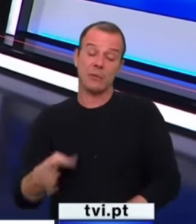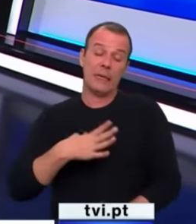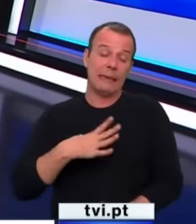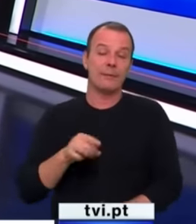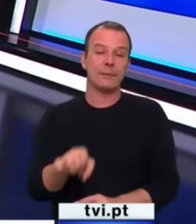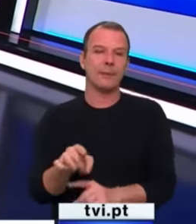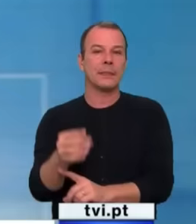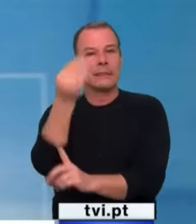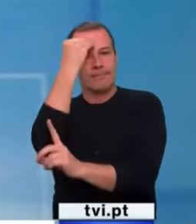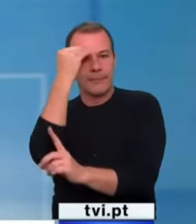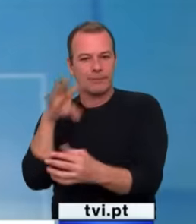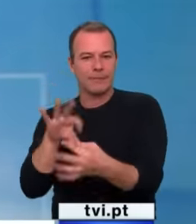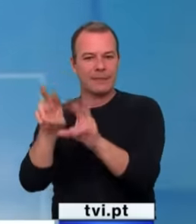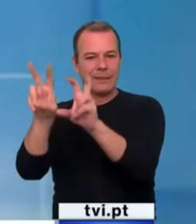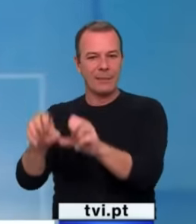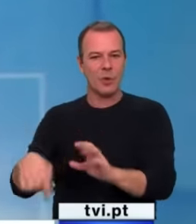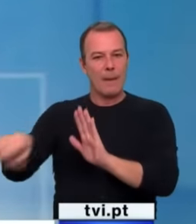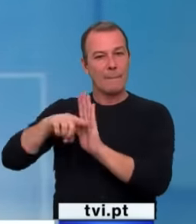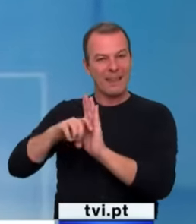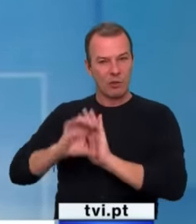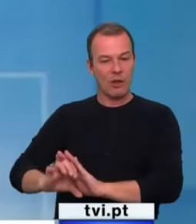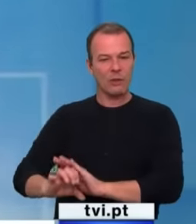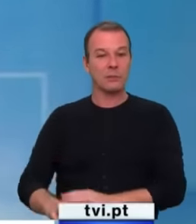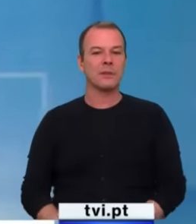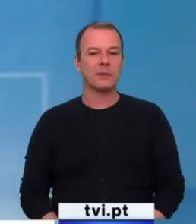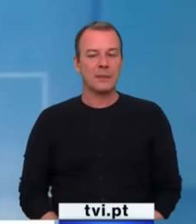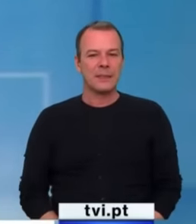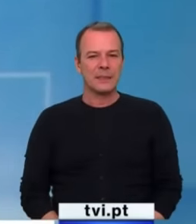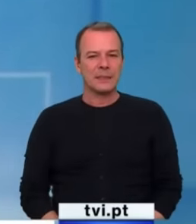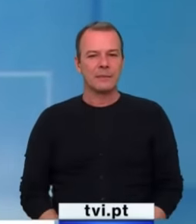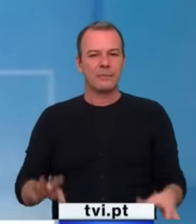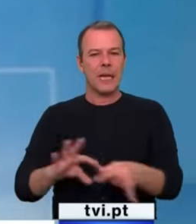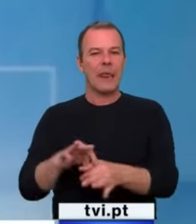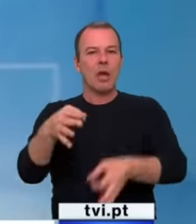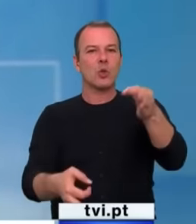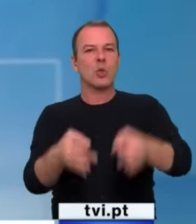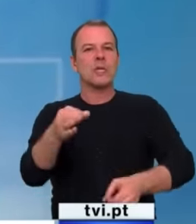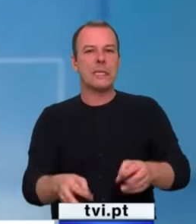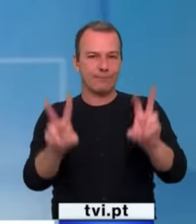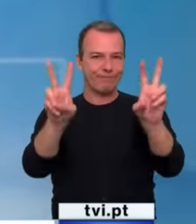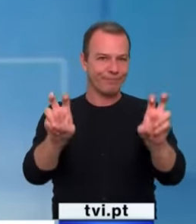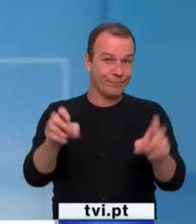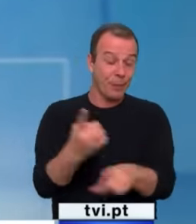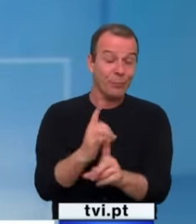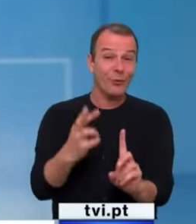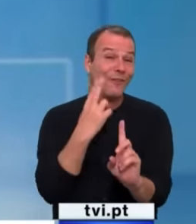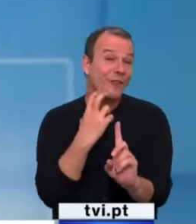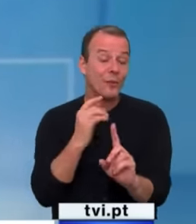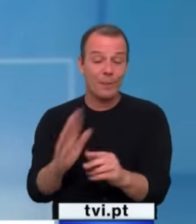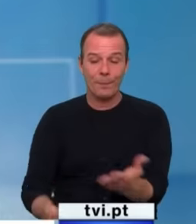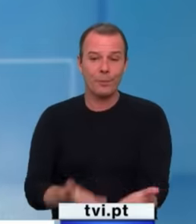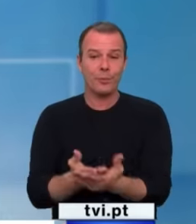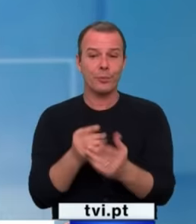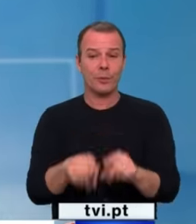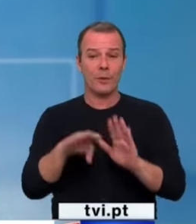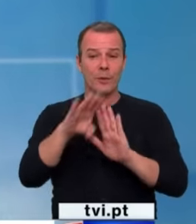ouvi-los sobre isso. Sobre medidas de Chega. Sobre esta em concreto, sim, no caso da justiça, porque o André Ventura propõe